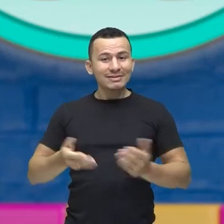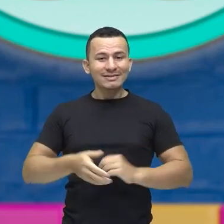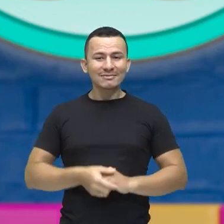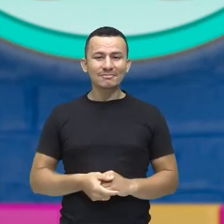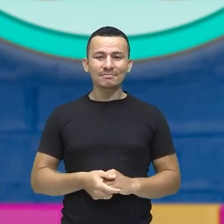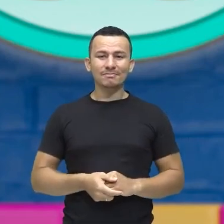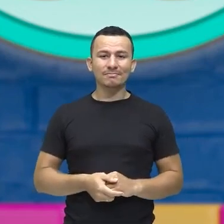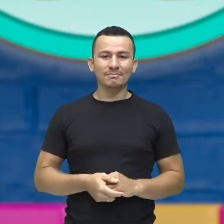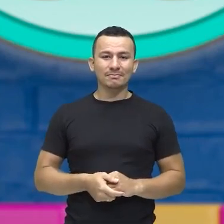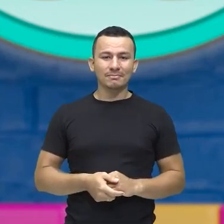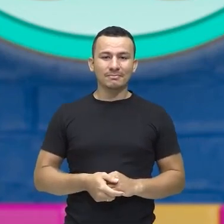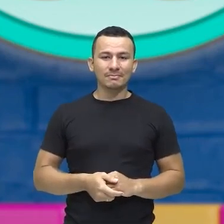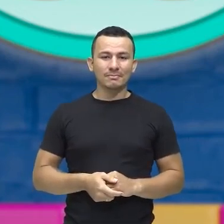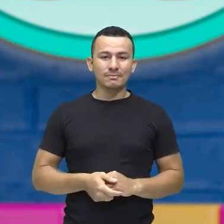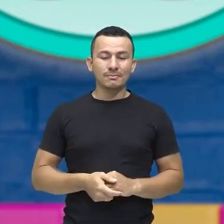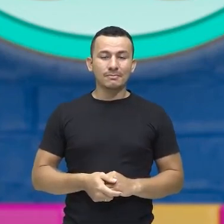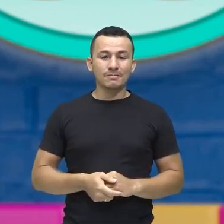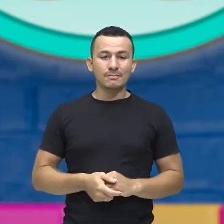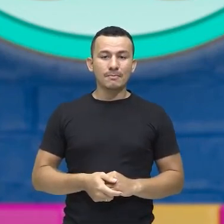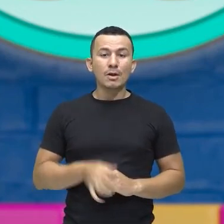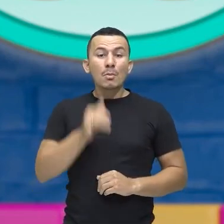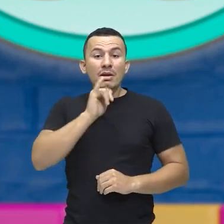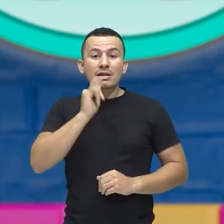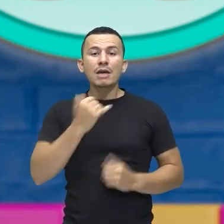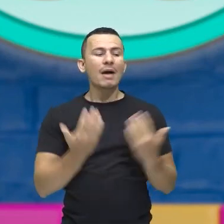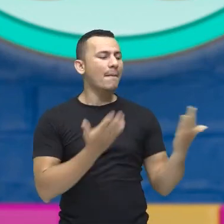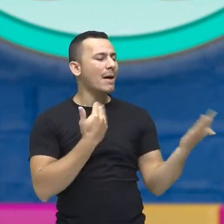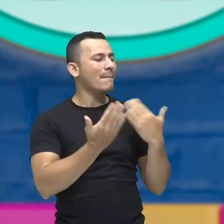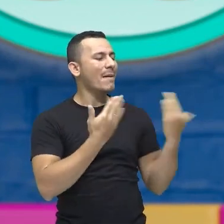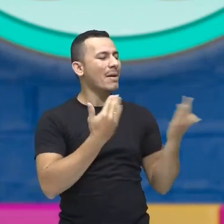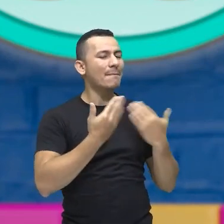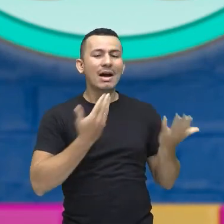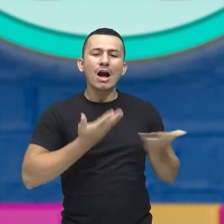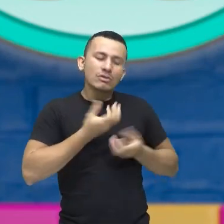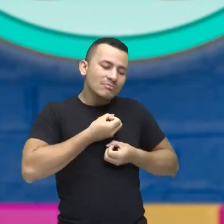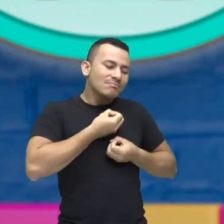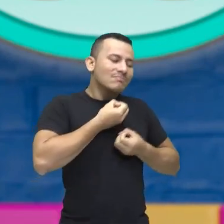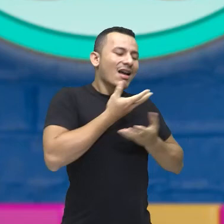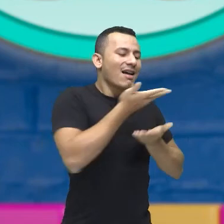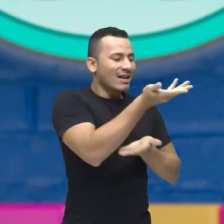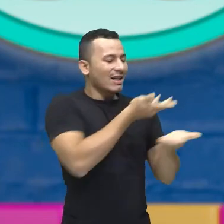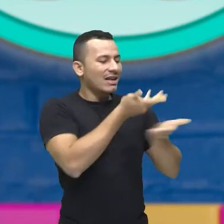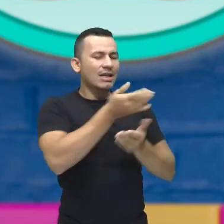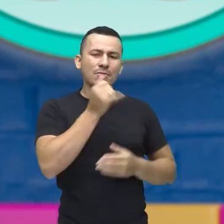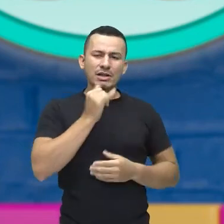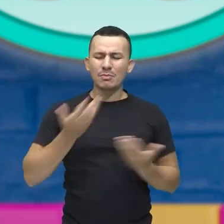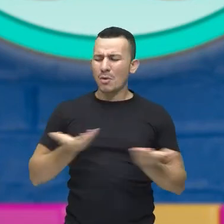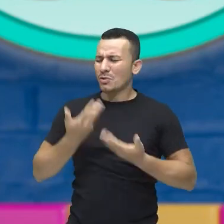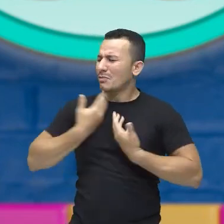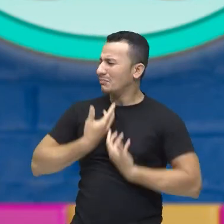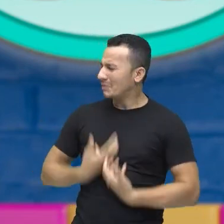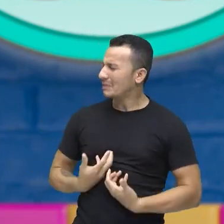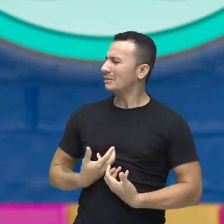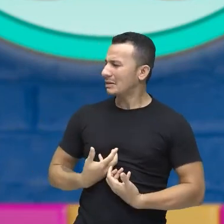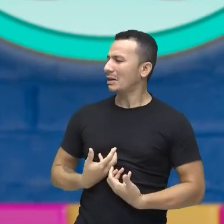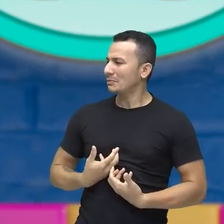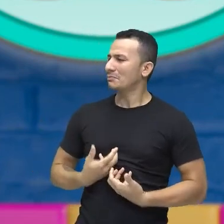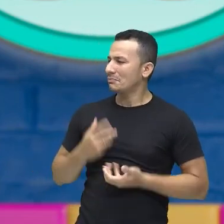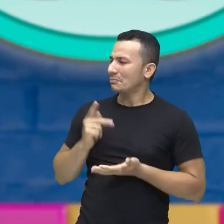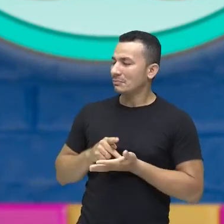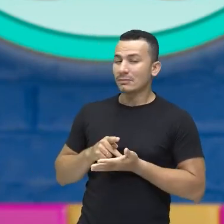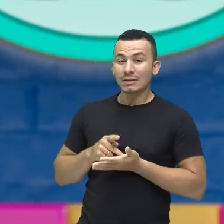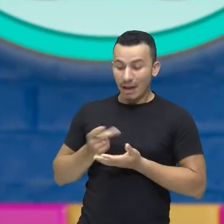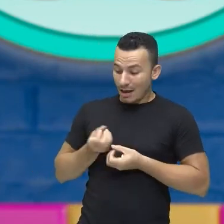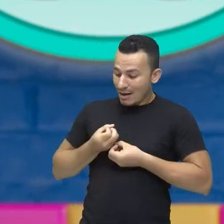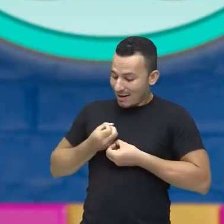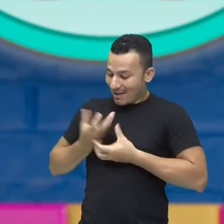Renata, a própria conversa é uma forma de expressão. Poxa, Renata, hoje eu não estou muito bem, estou um pouco cansado, já é uma forma de